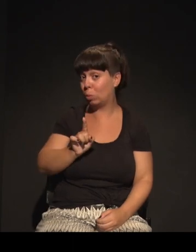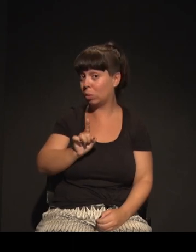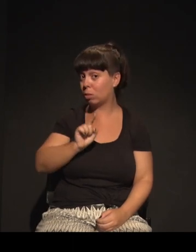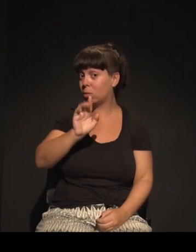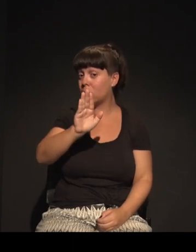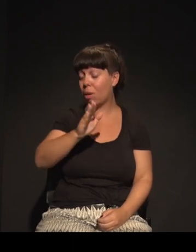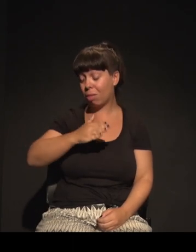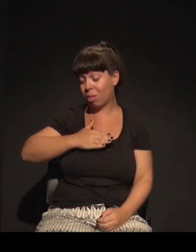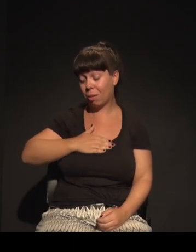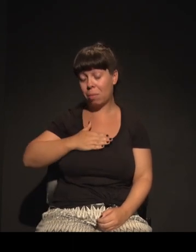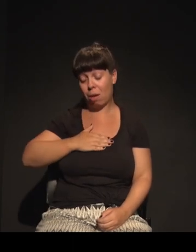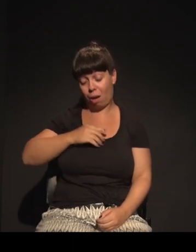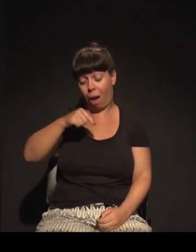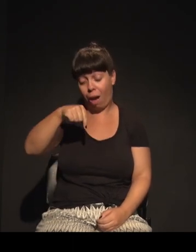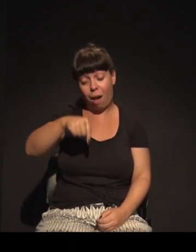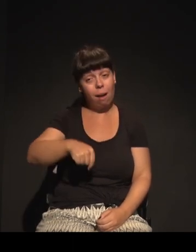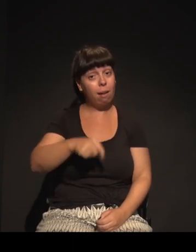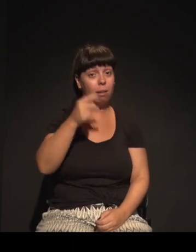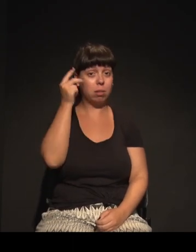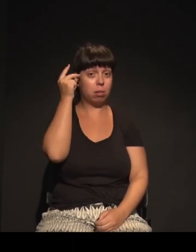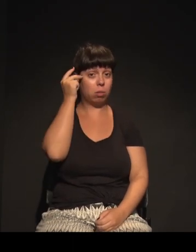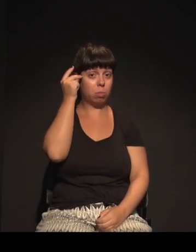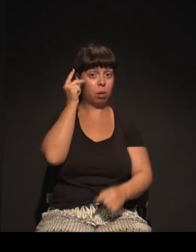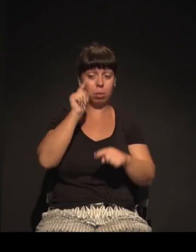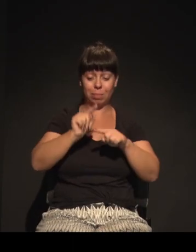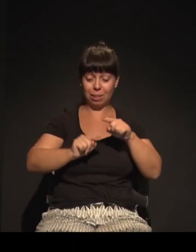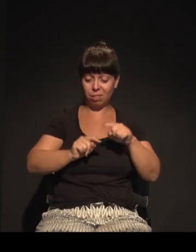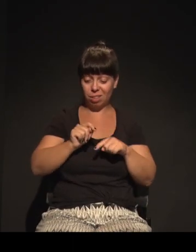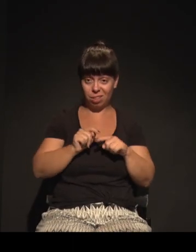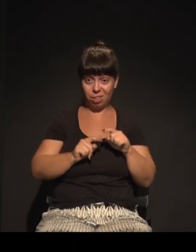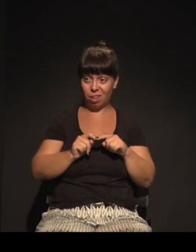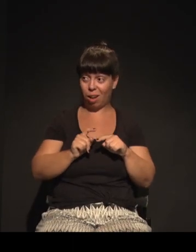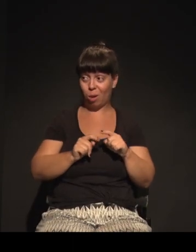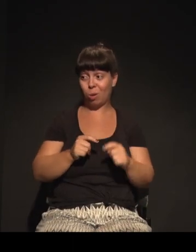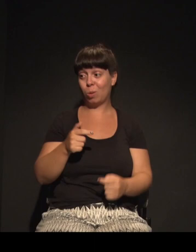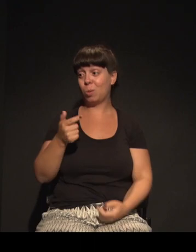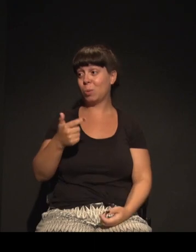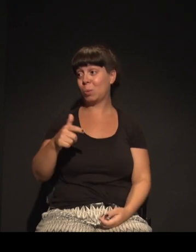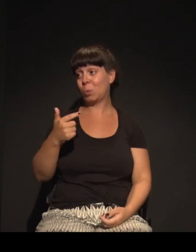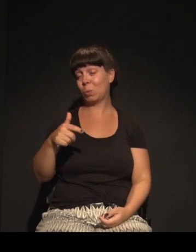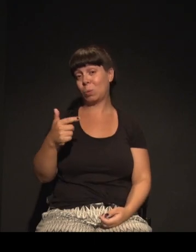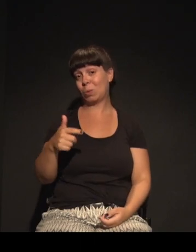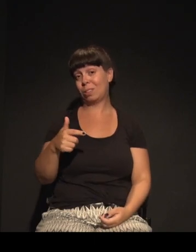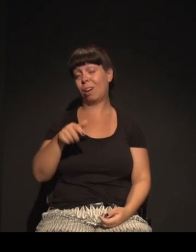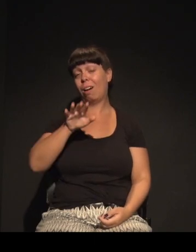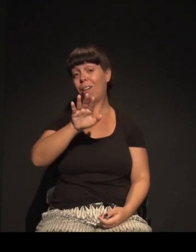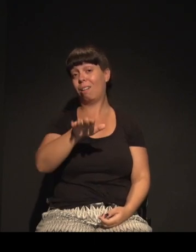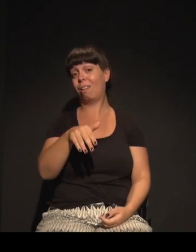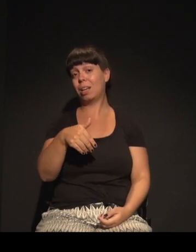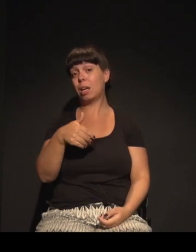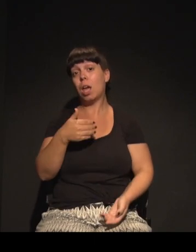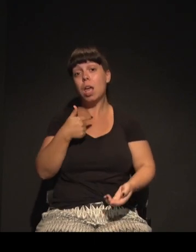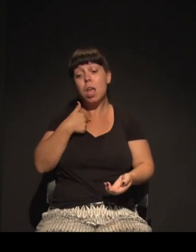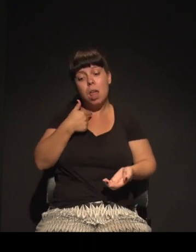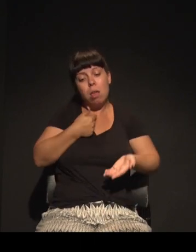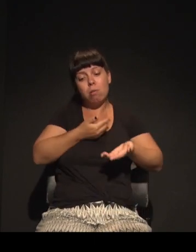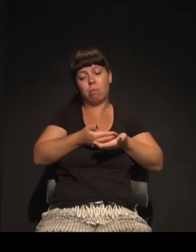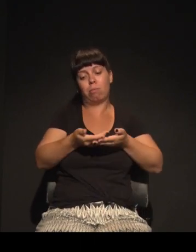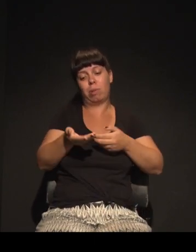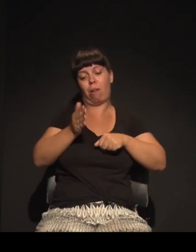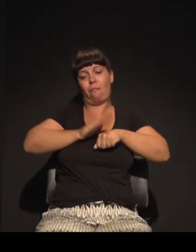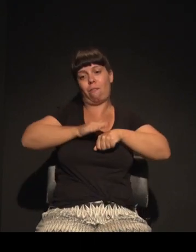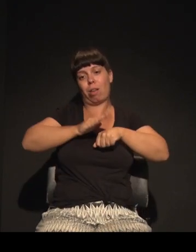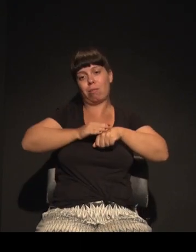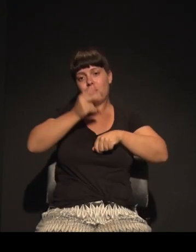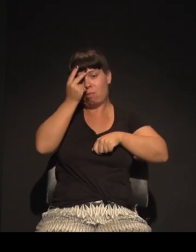é é aqui em são paulo não temos material né e daí eu comecei a fazer os meus materiais né e